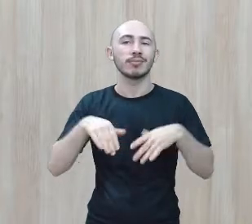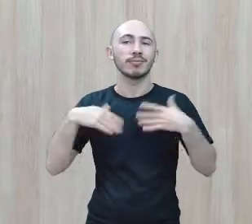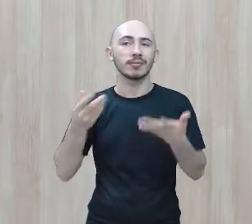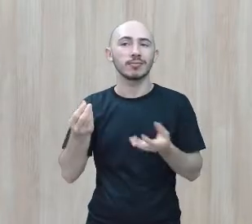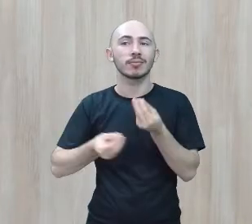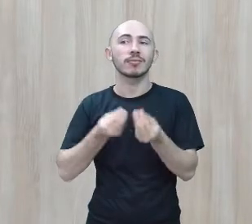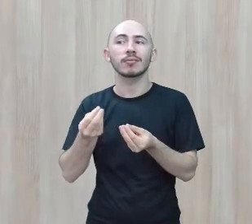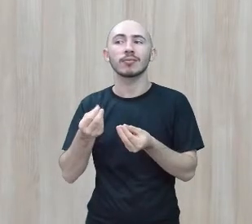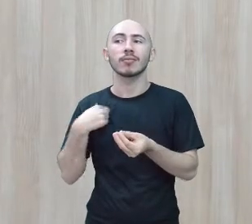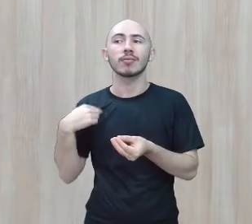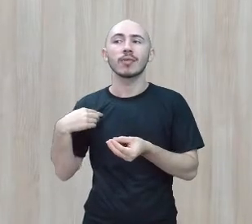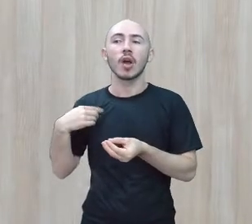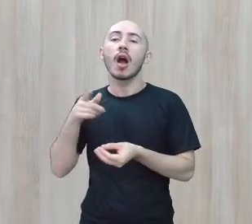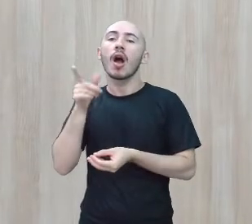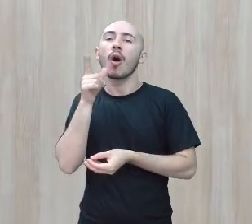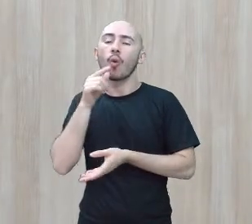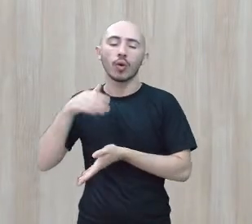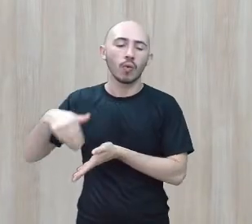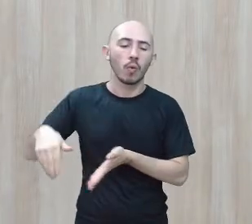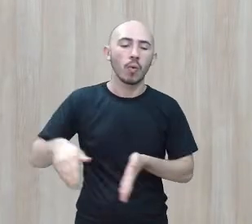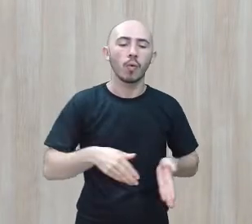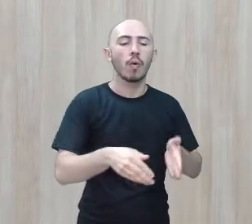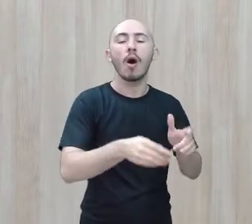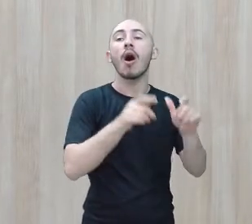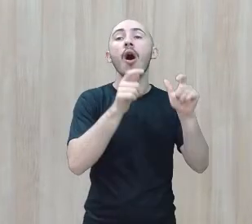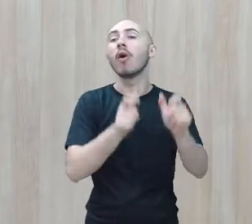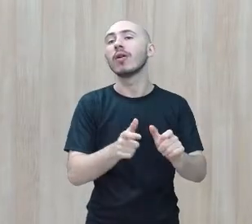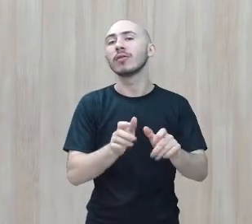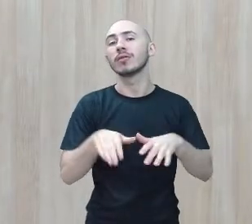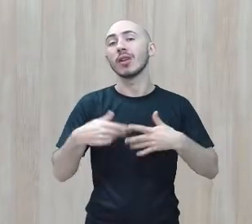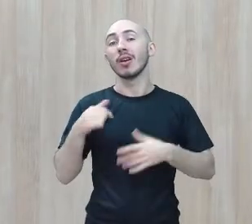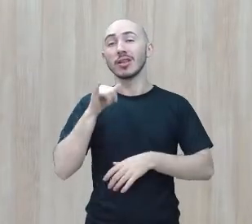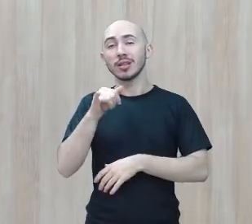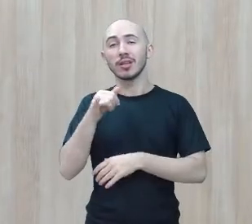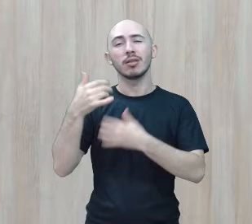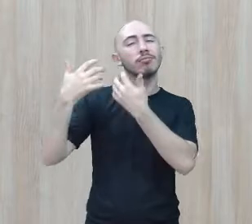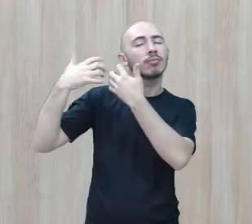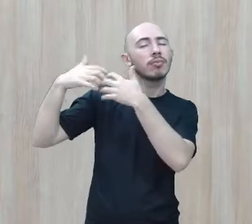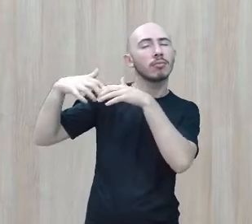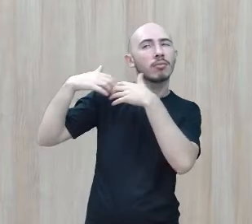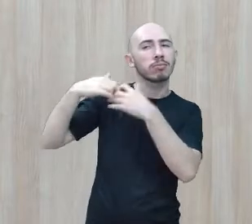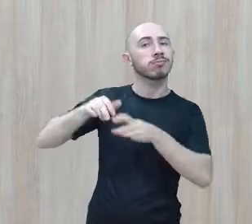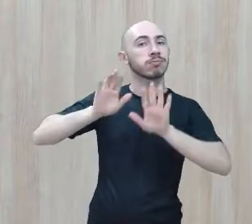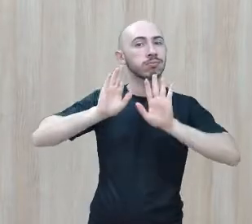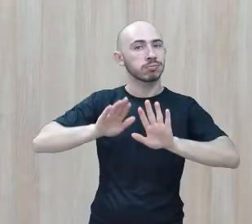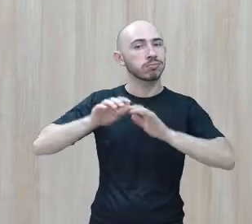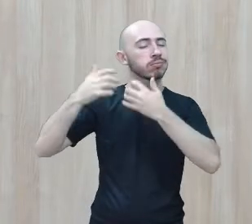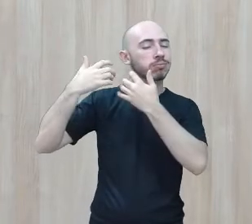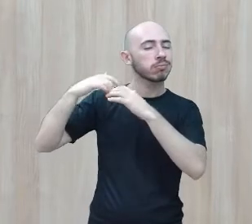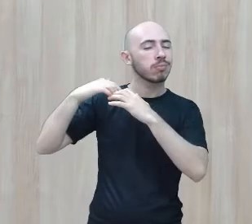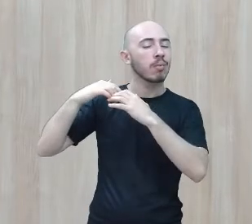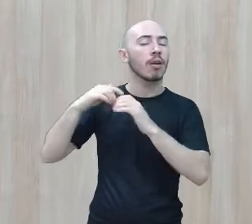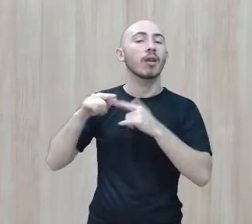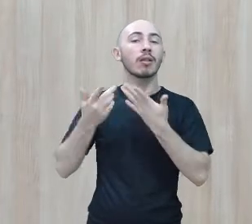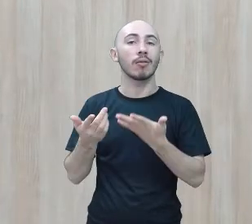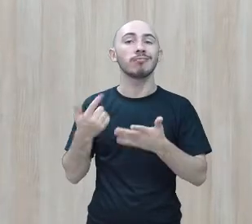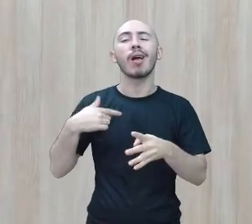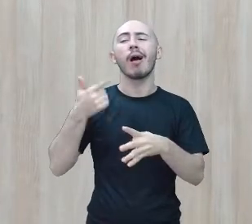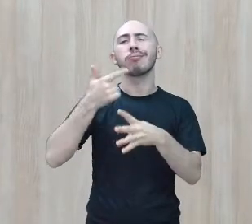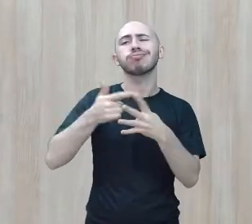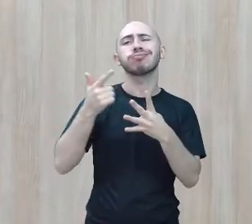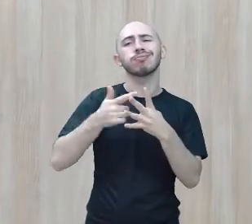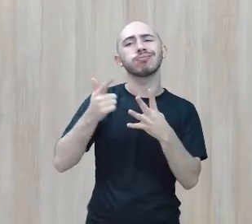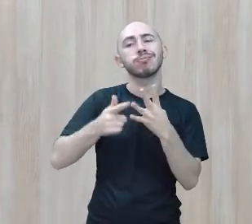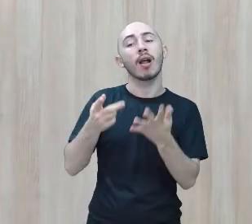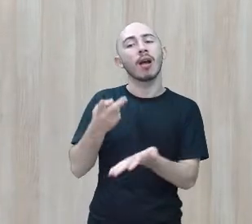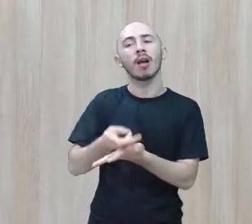onde esse rio, esse curso ia passar. Então, quando a gente para pensar em alguns transtornos, alguns